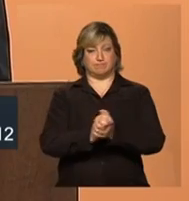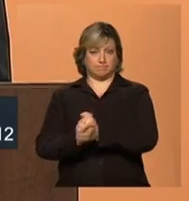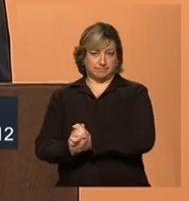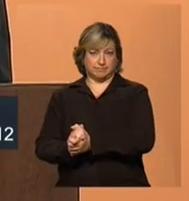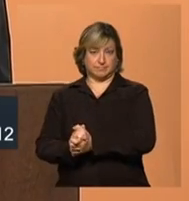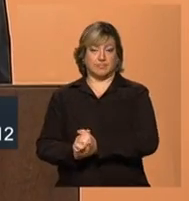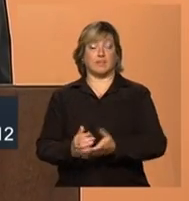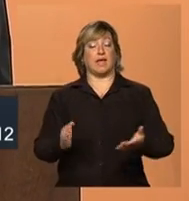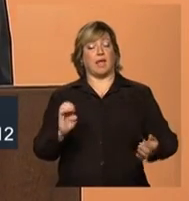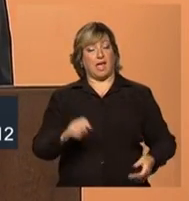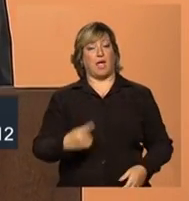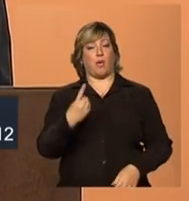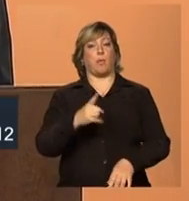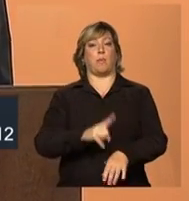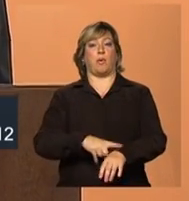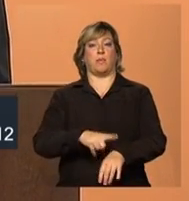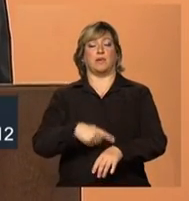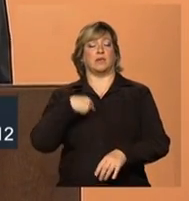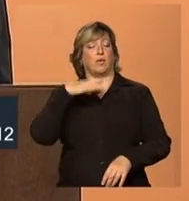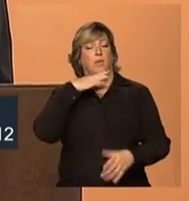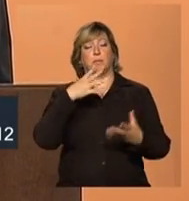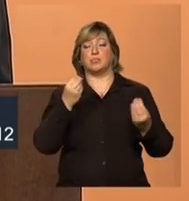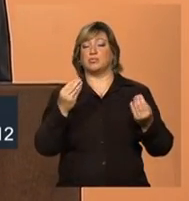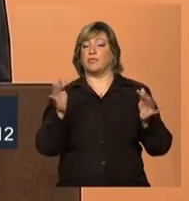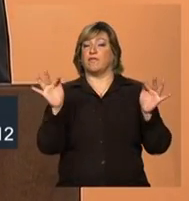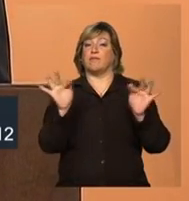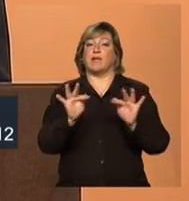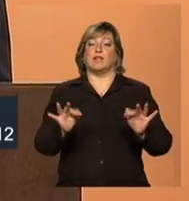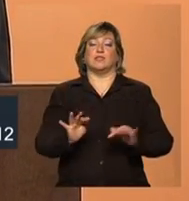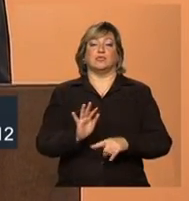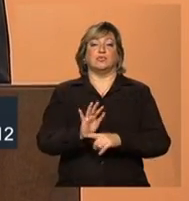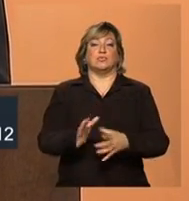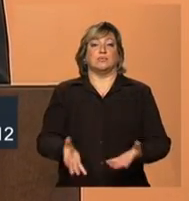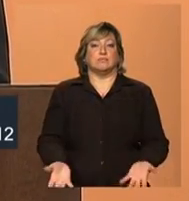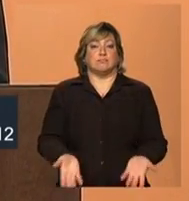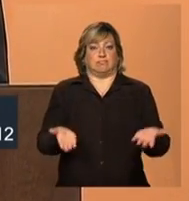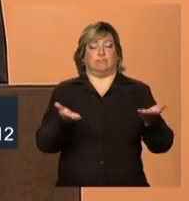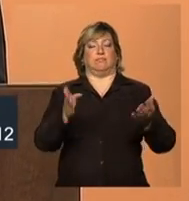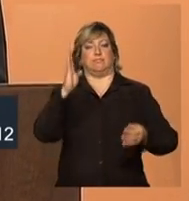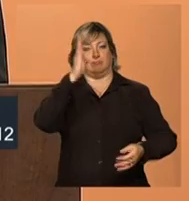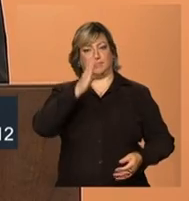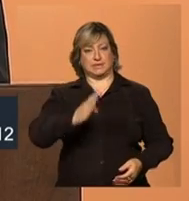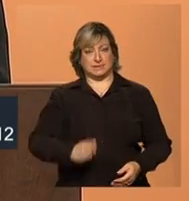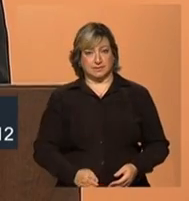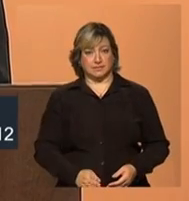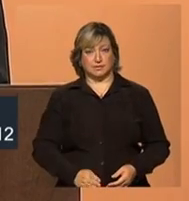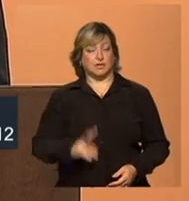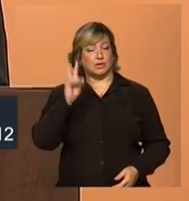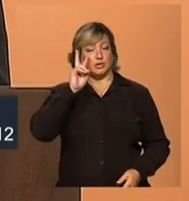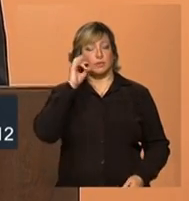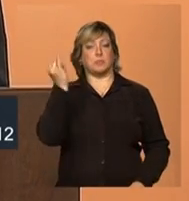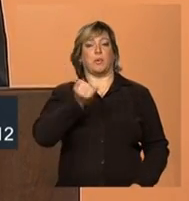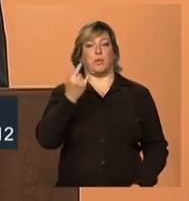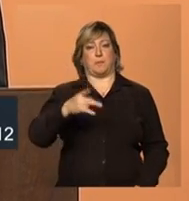É um momento, eu acho que, muito feliz para o Brasil, é um momento histórico para o Brasil.